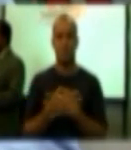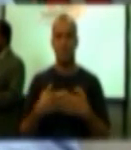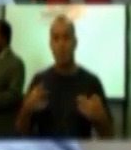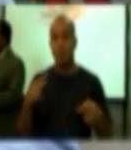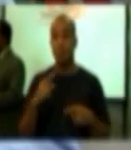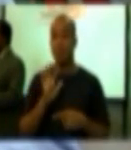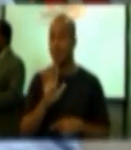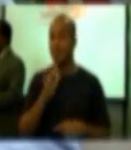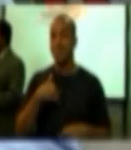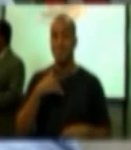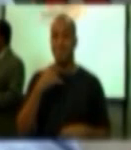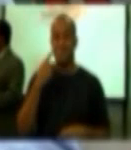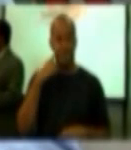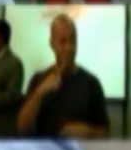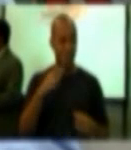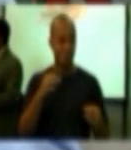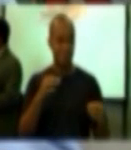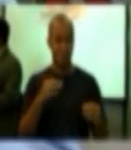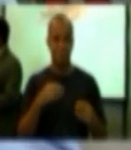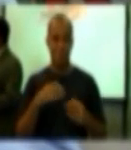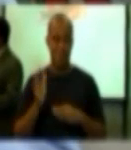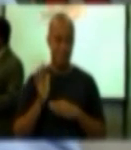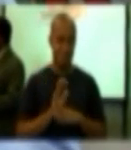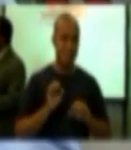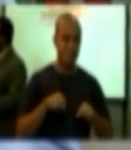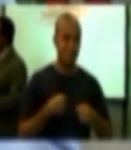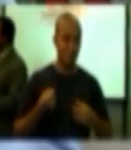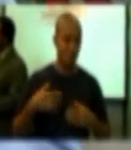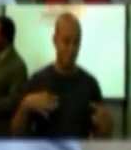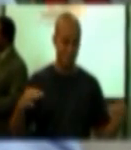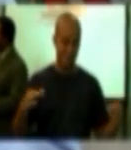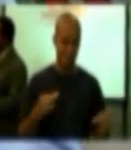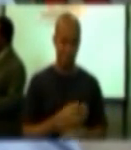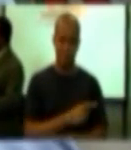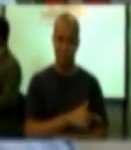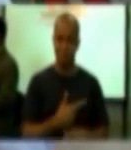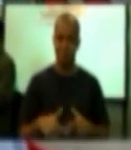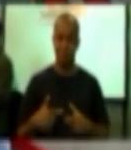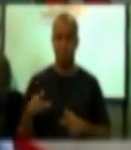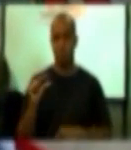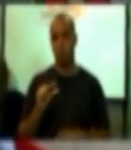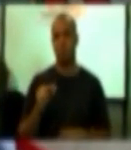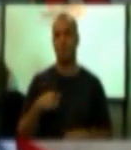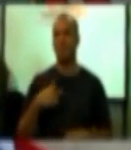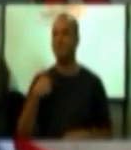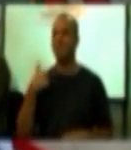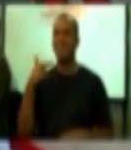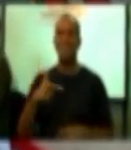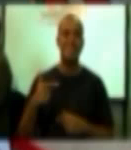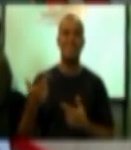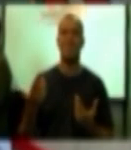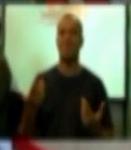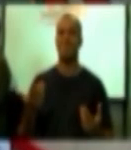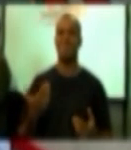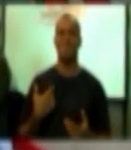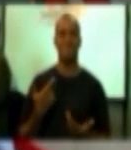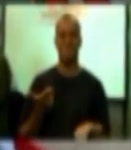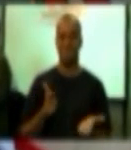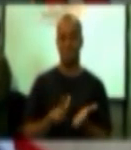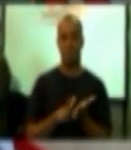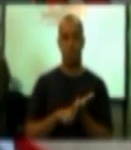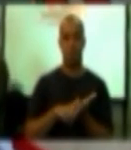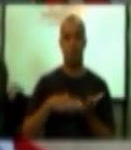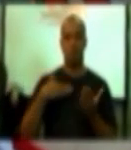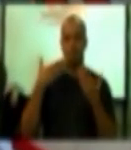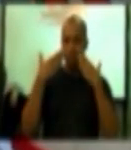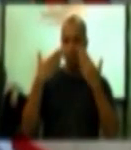gente vê pouca ação para solucionar aqui não não cabe a gente ficar fazendo esse tipo de papel assim como